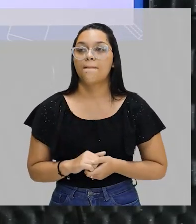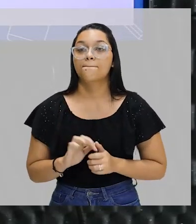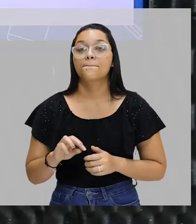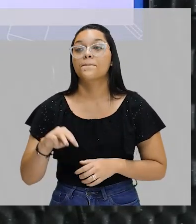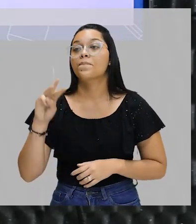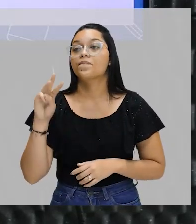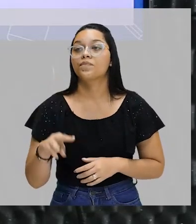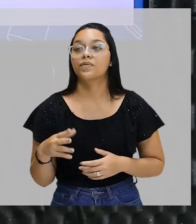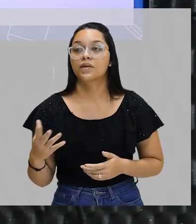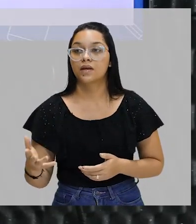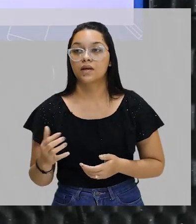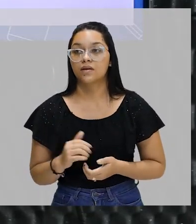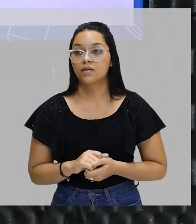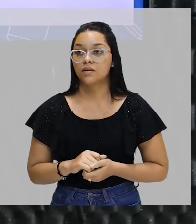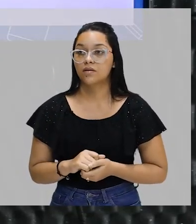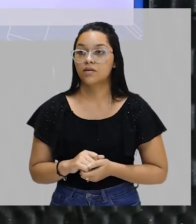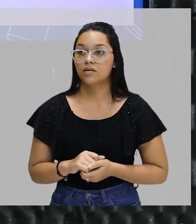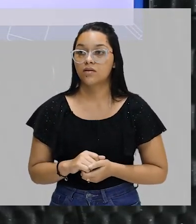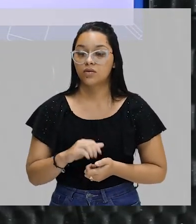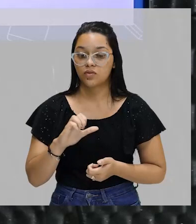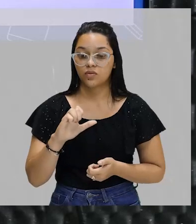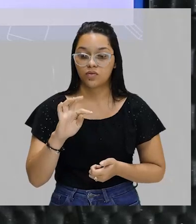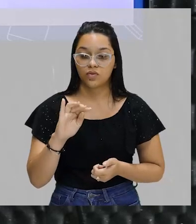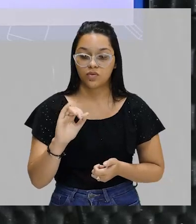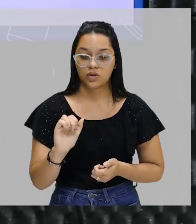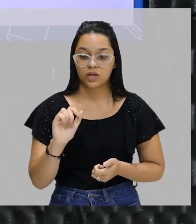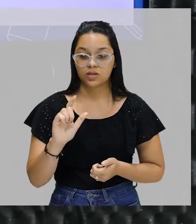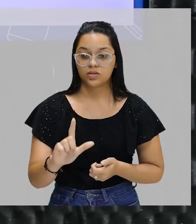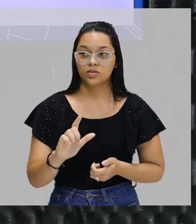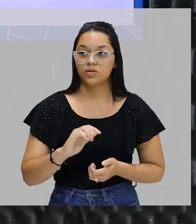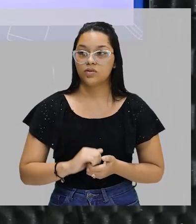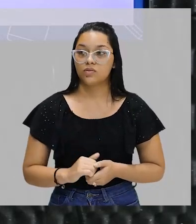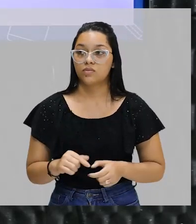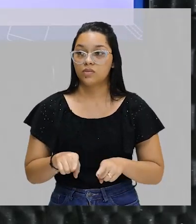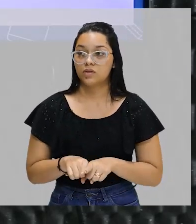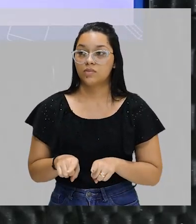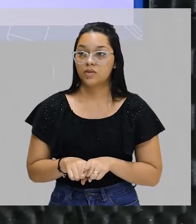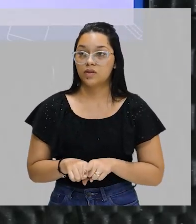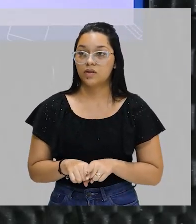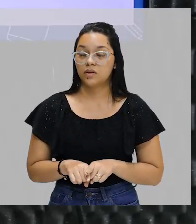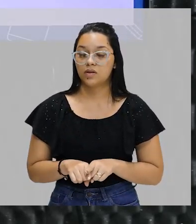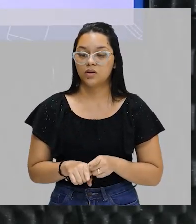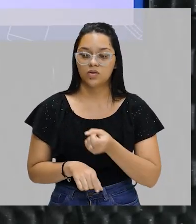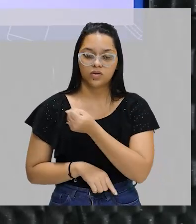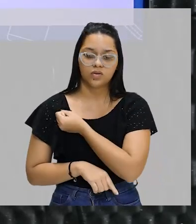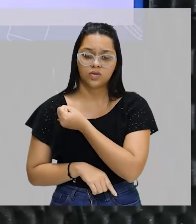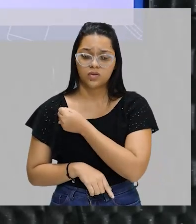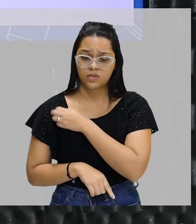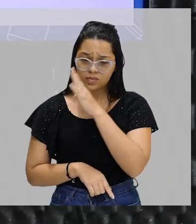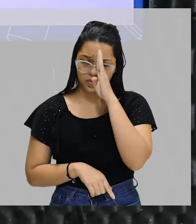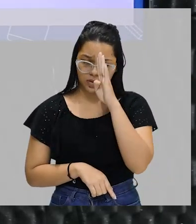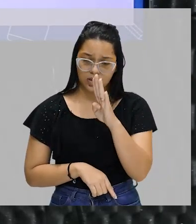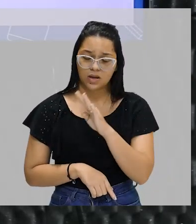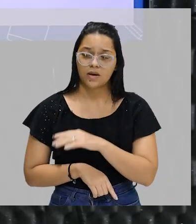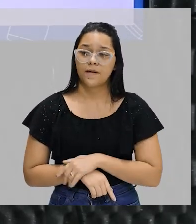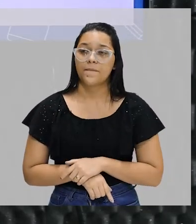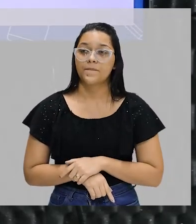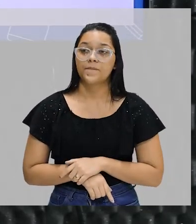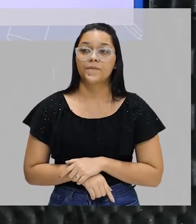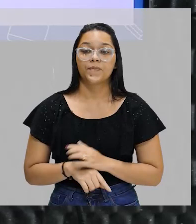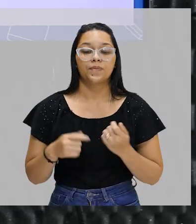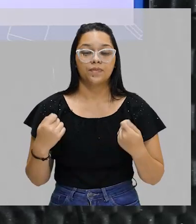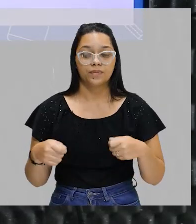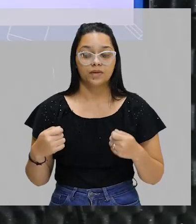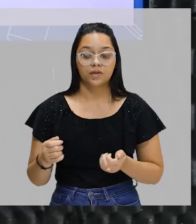é o radical? Quem é a ramificação? O etil. Numerar a cadeia principal. Aí, turminha, a numeração ela